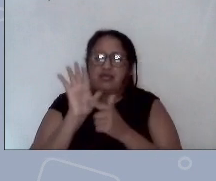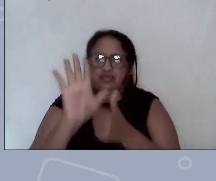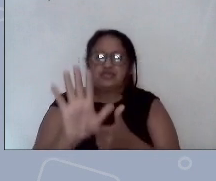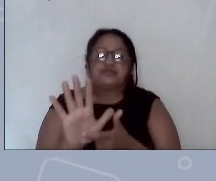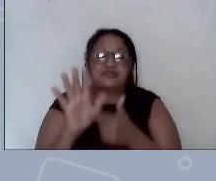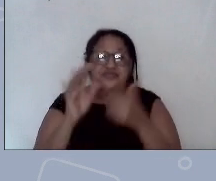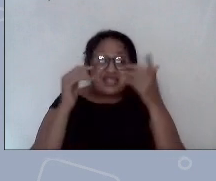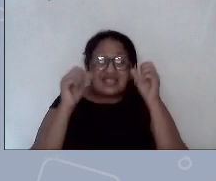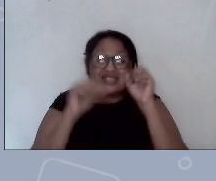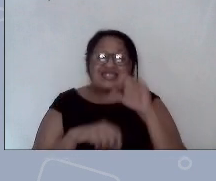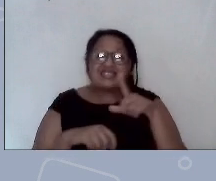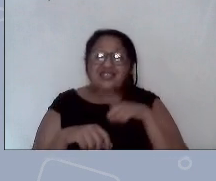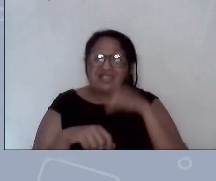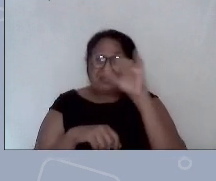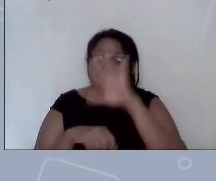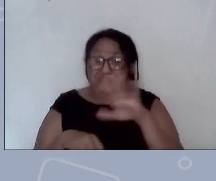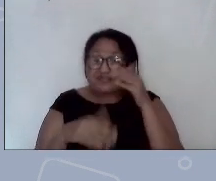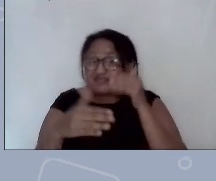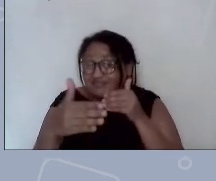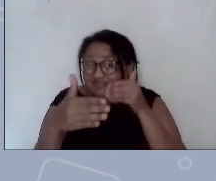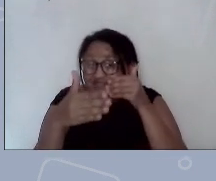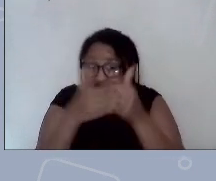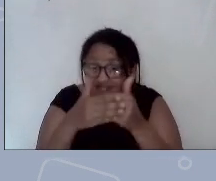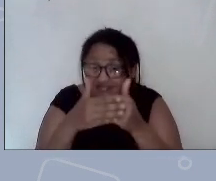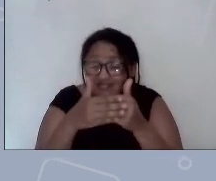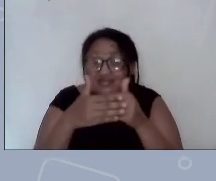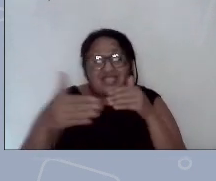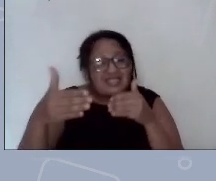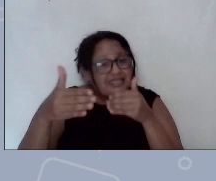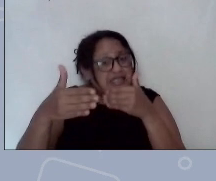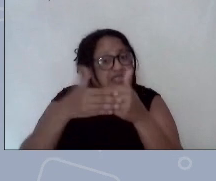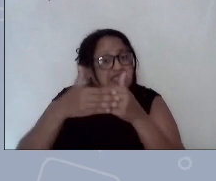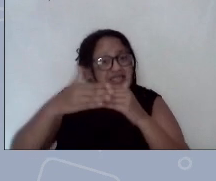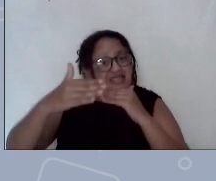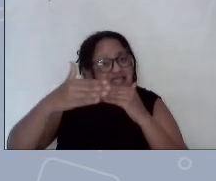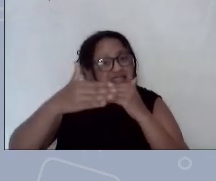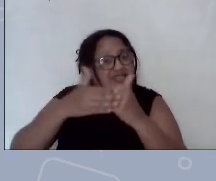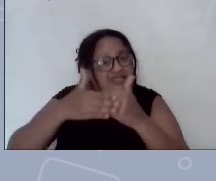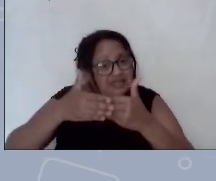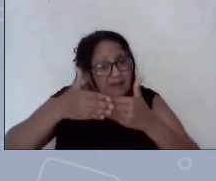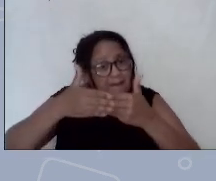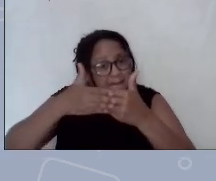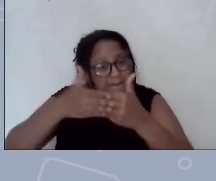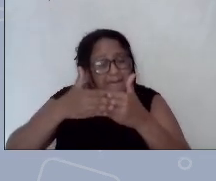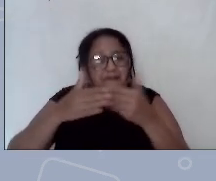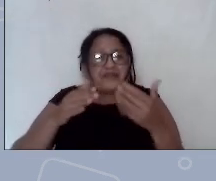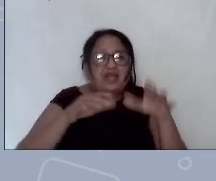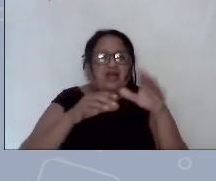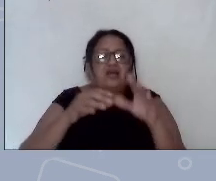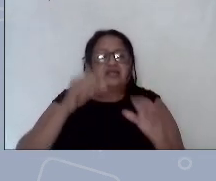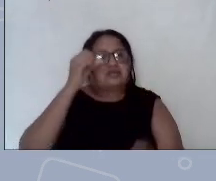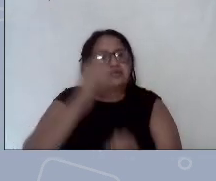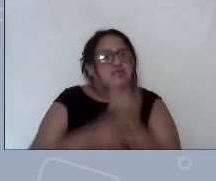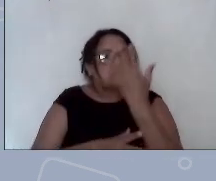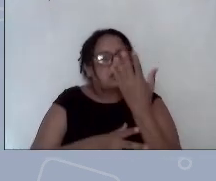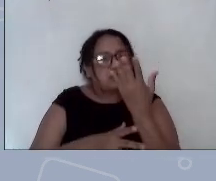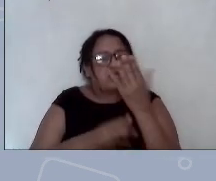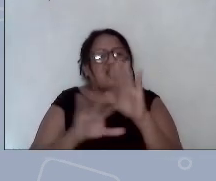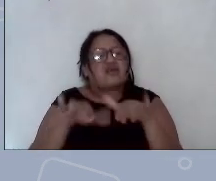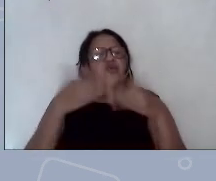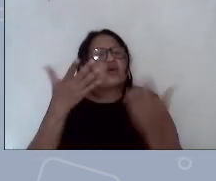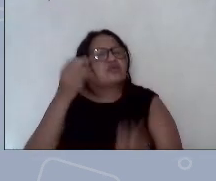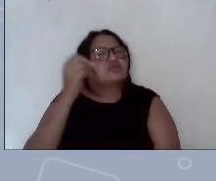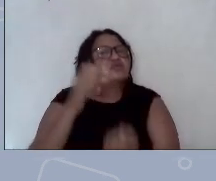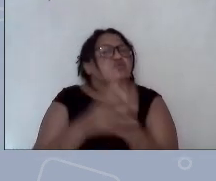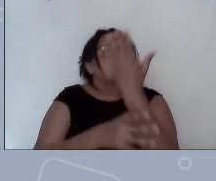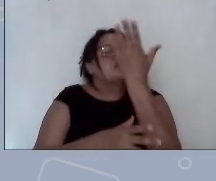ali próximo da depressão subsequente uma formação e ele perguntasse que formação era aquela